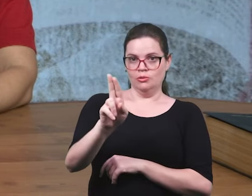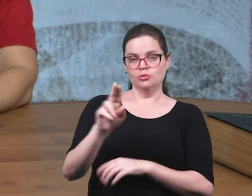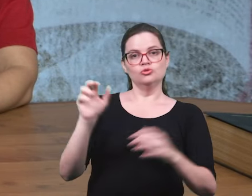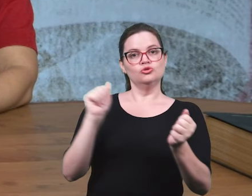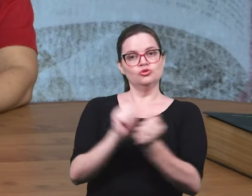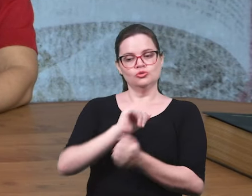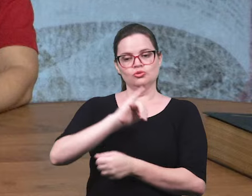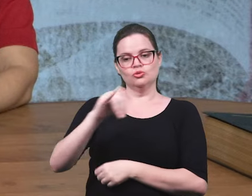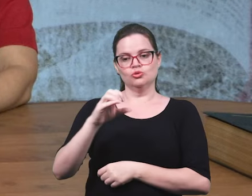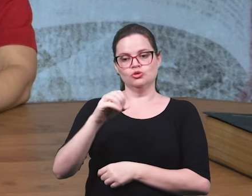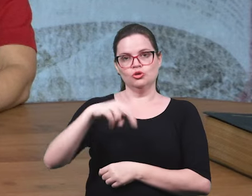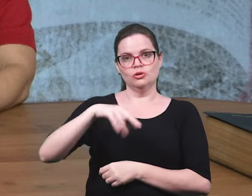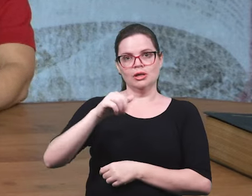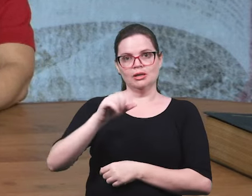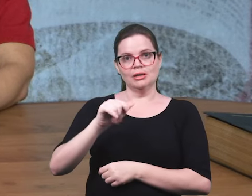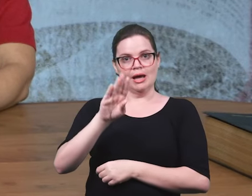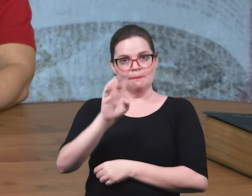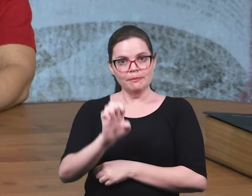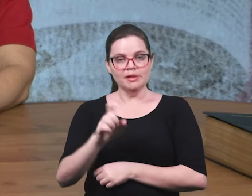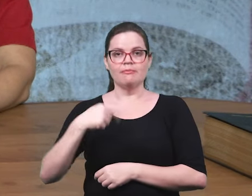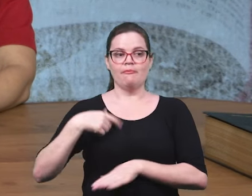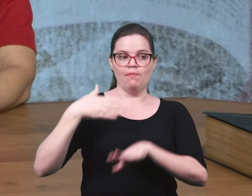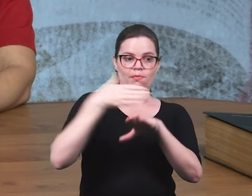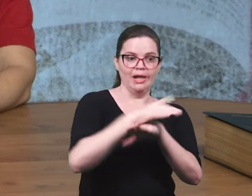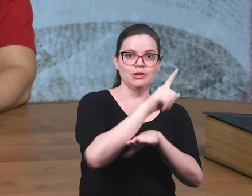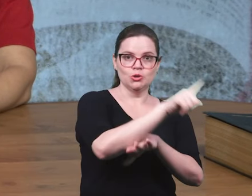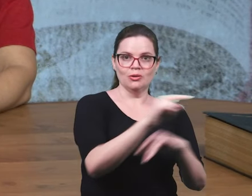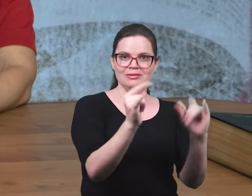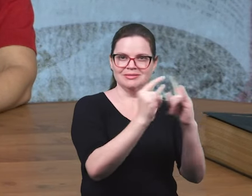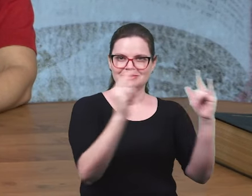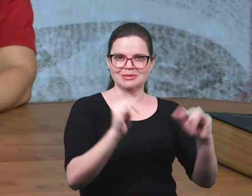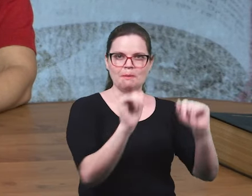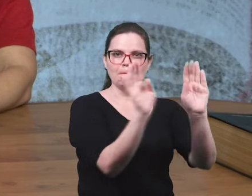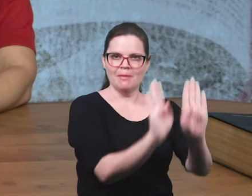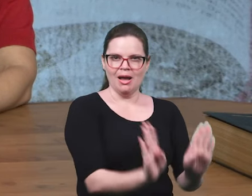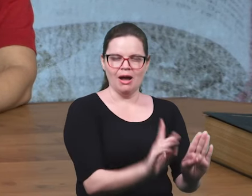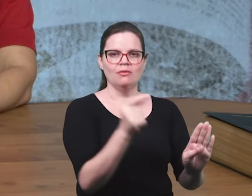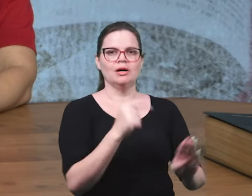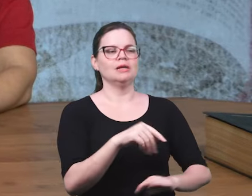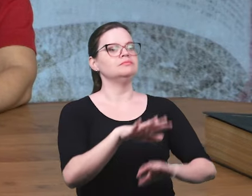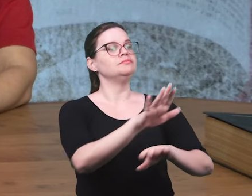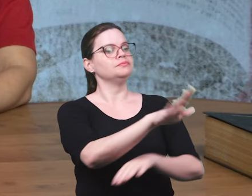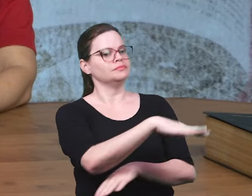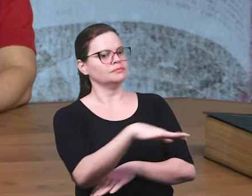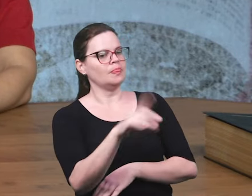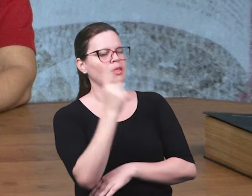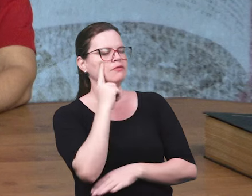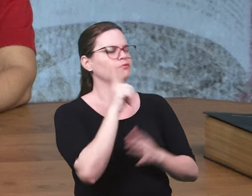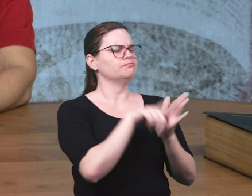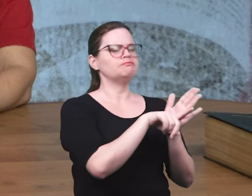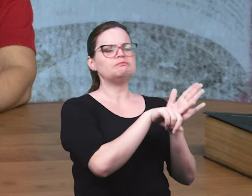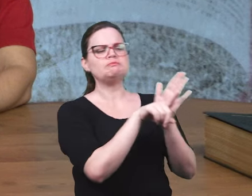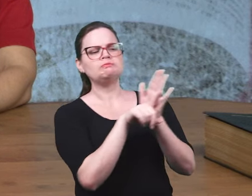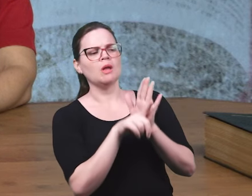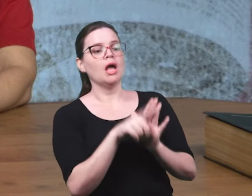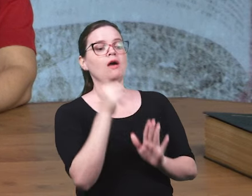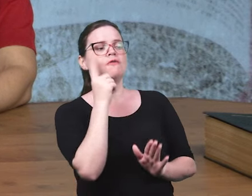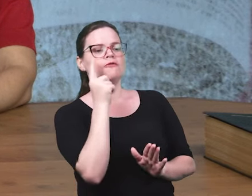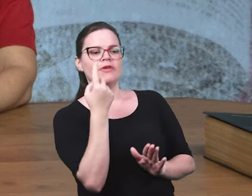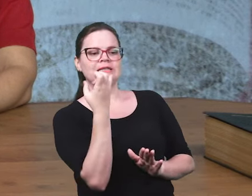de Recabe, na casa de Baal, e disse aos servos de Baal: examinai e vede